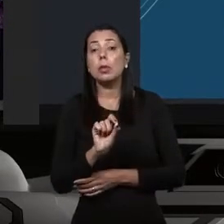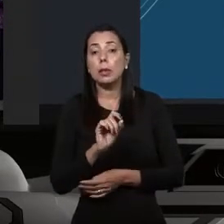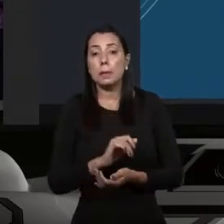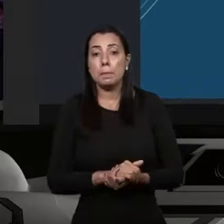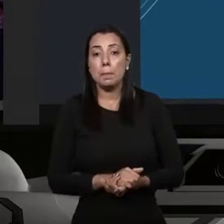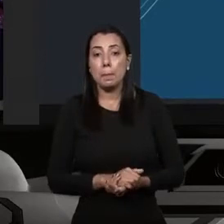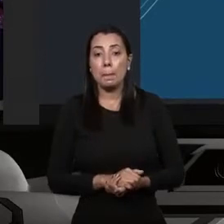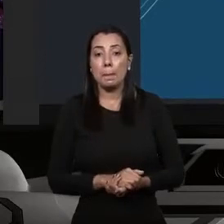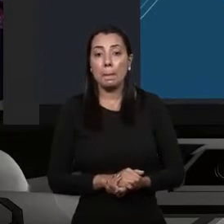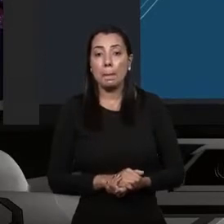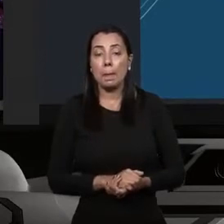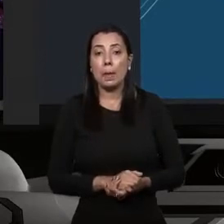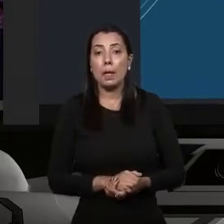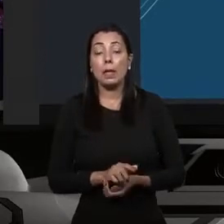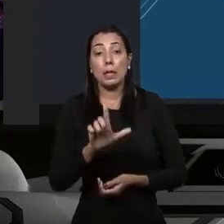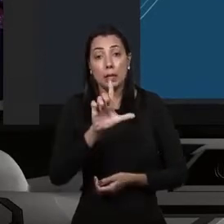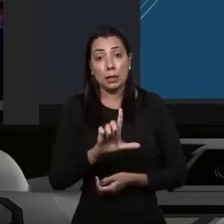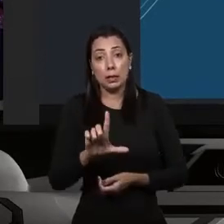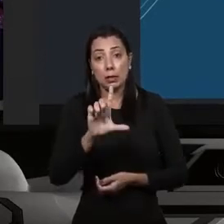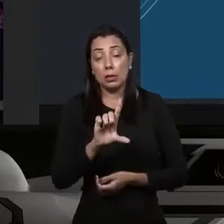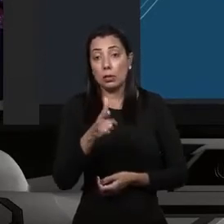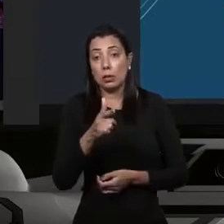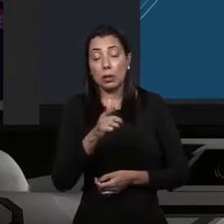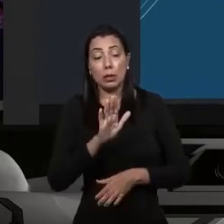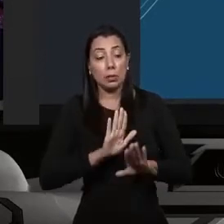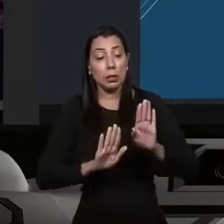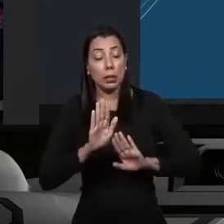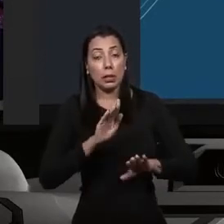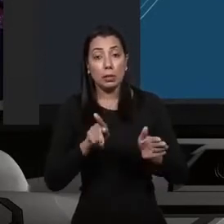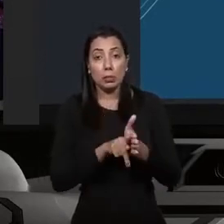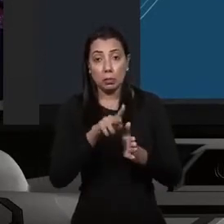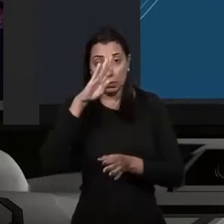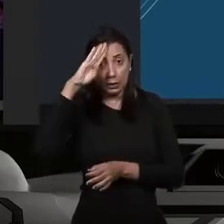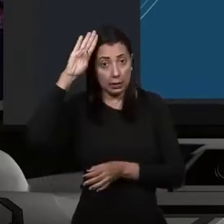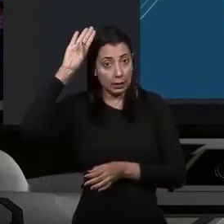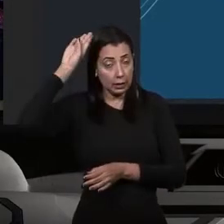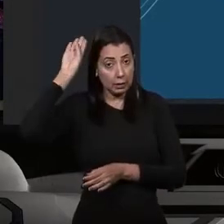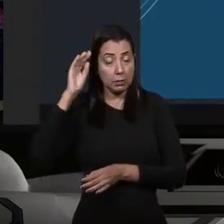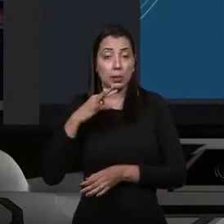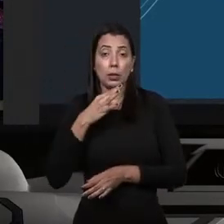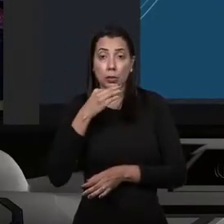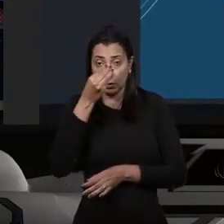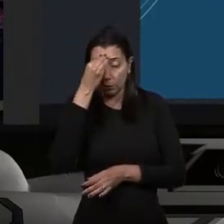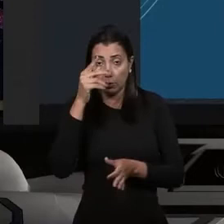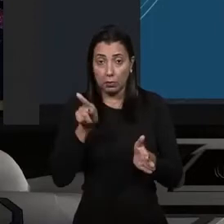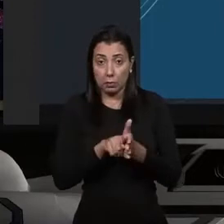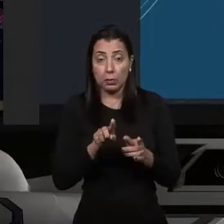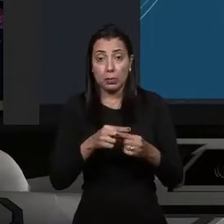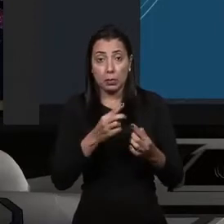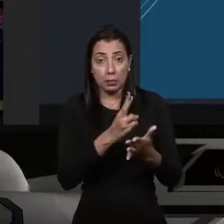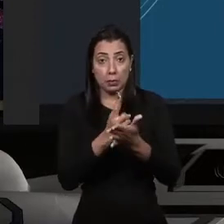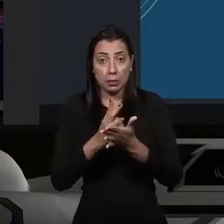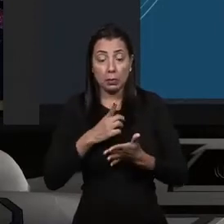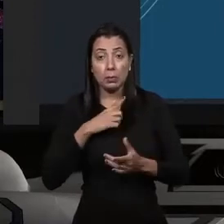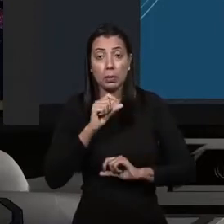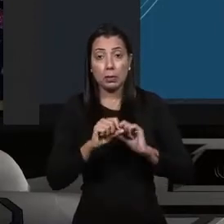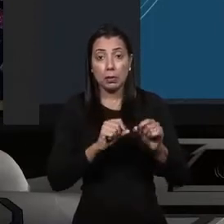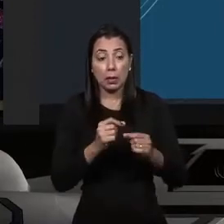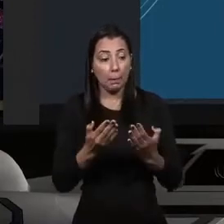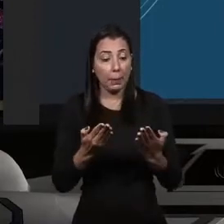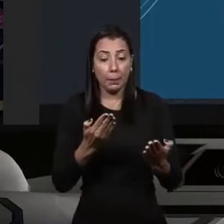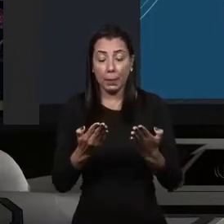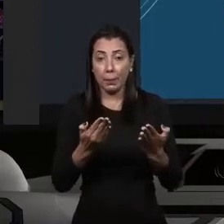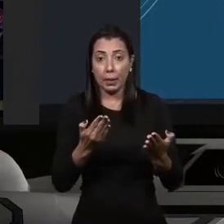na literatura, porque não tem uma acuidade acadêmica, né? É um conhecimento ainda emergente, embora tenham muitos paralelos na